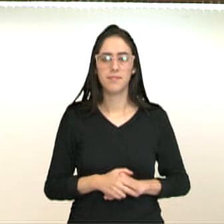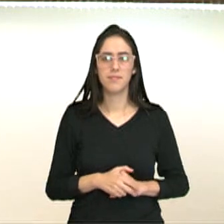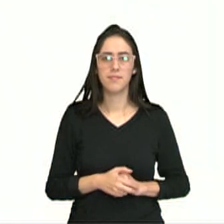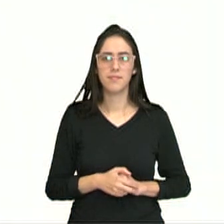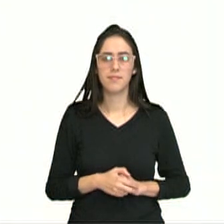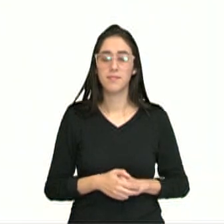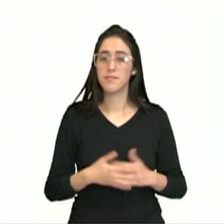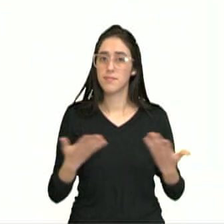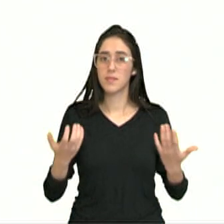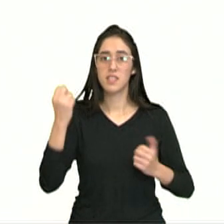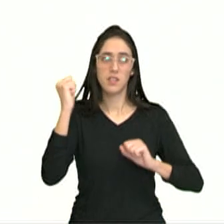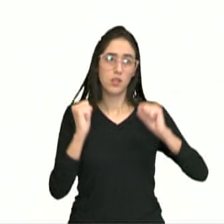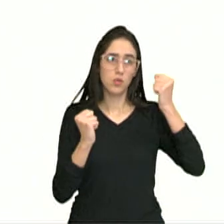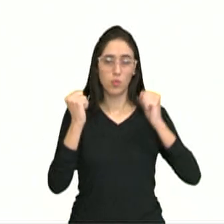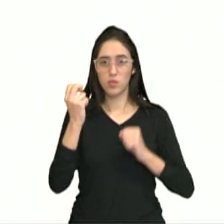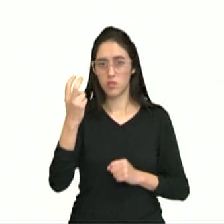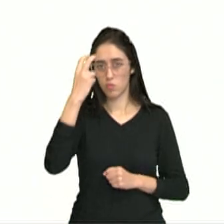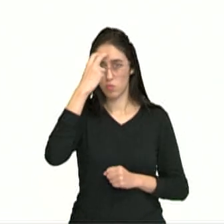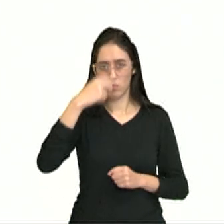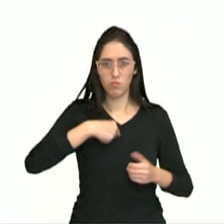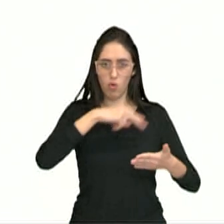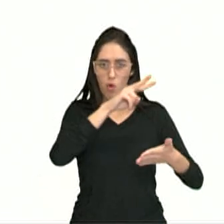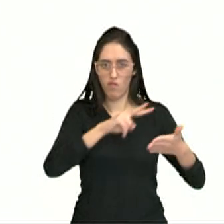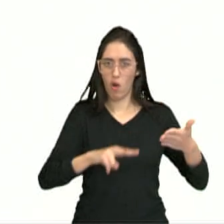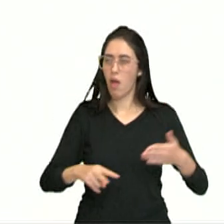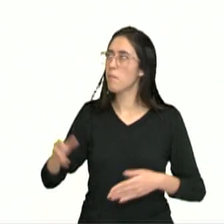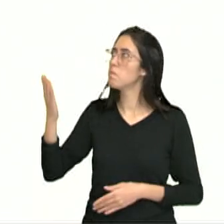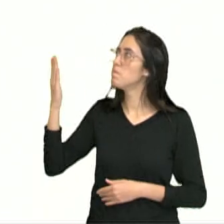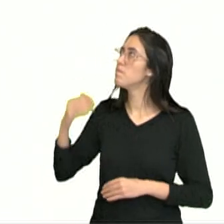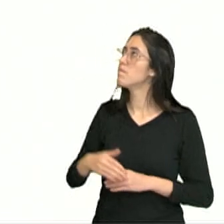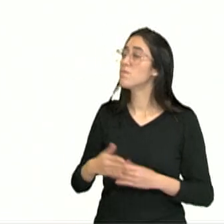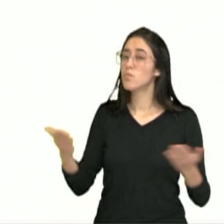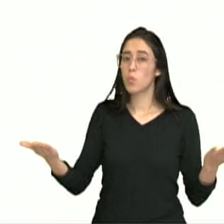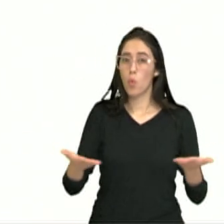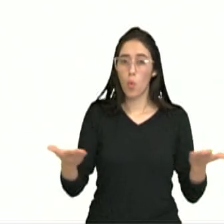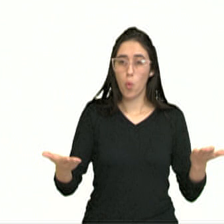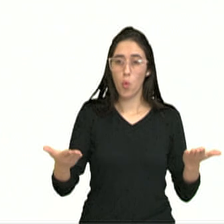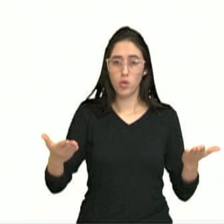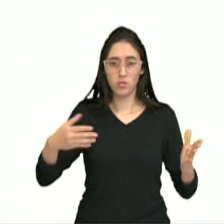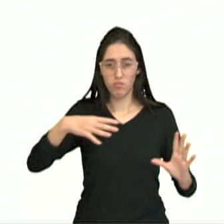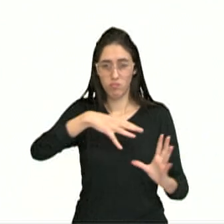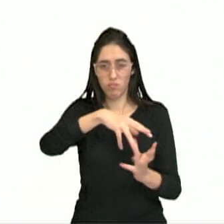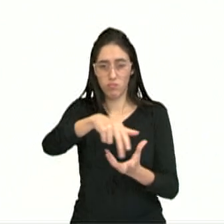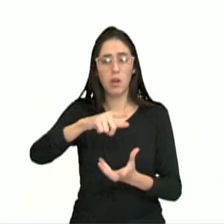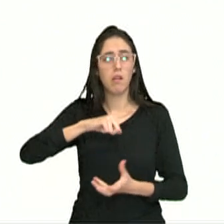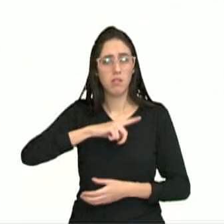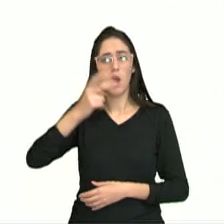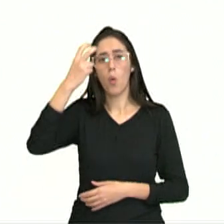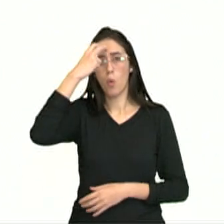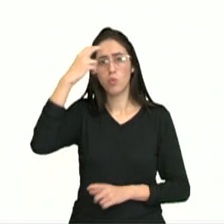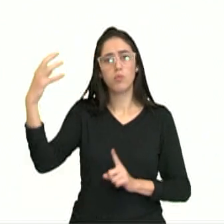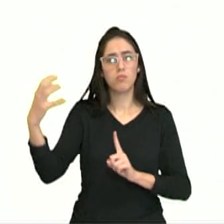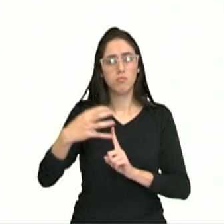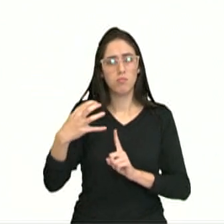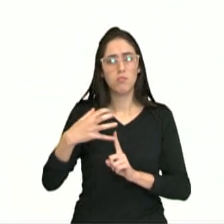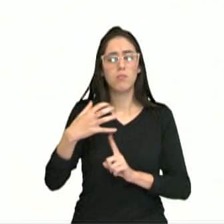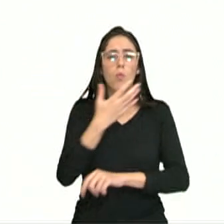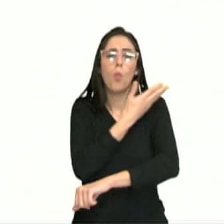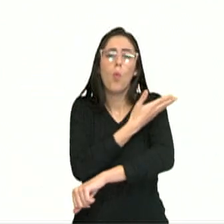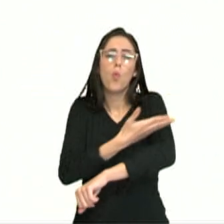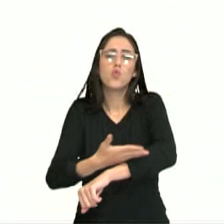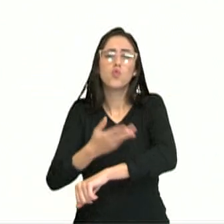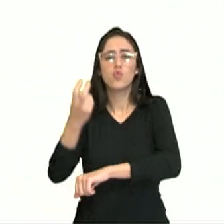Bom, então a indústria cultural, vou ler para vocês. Nos dias de hoje, as culturas são influenciadas tanto por costumes locais, como